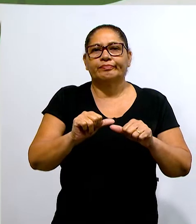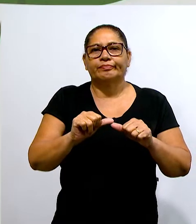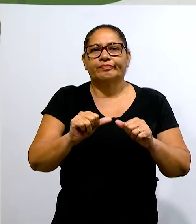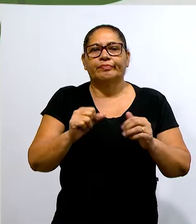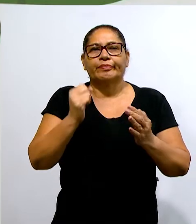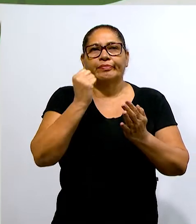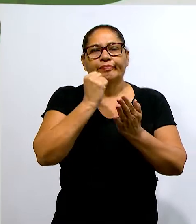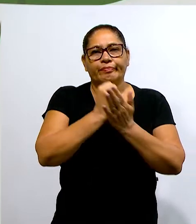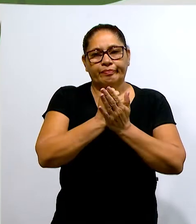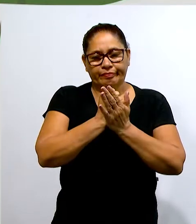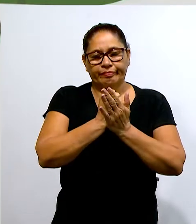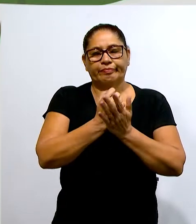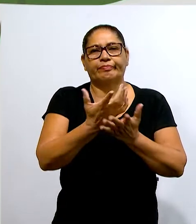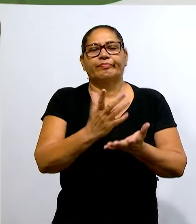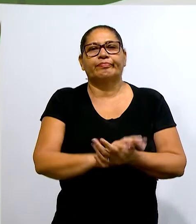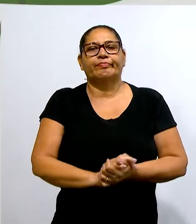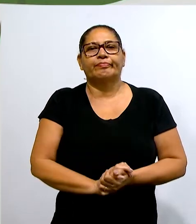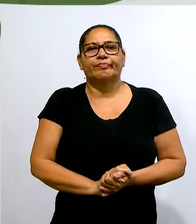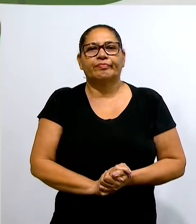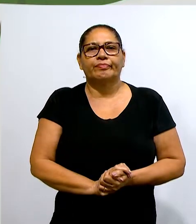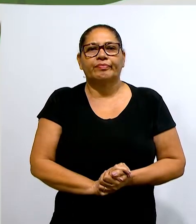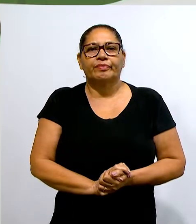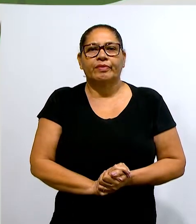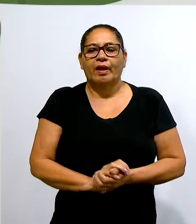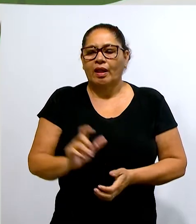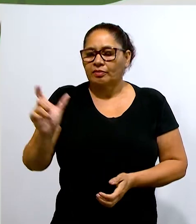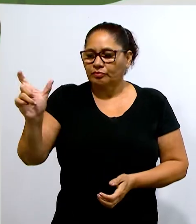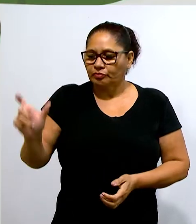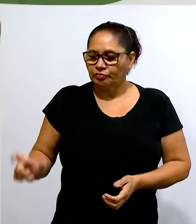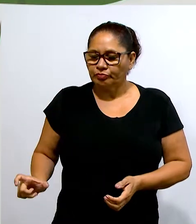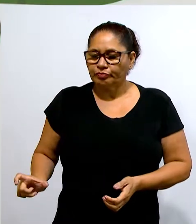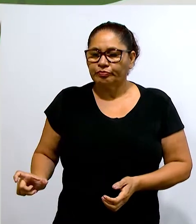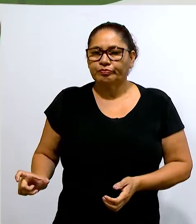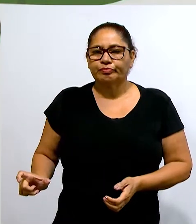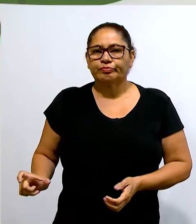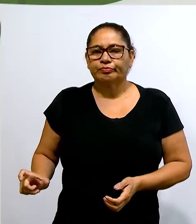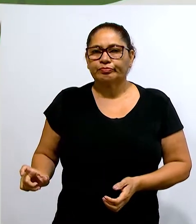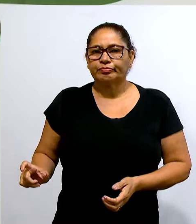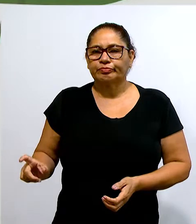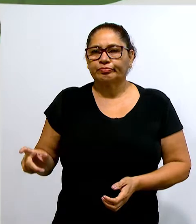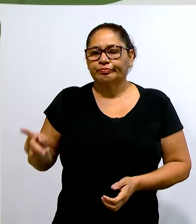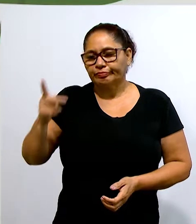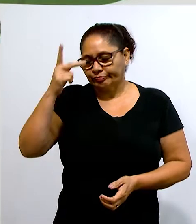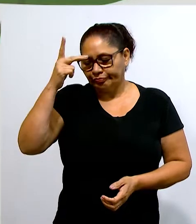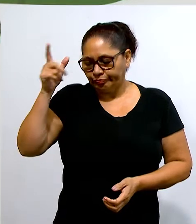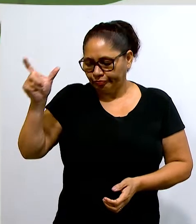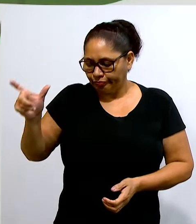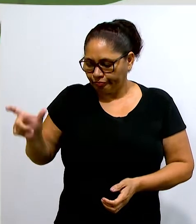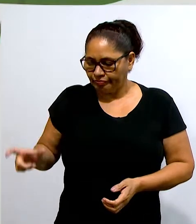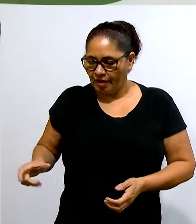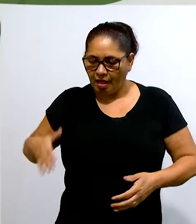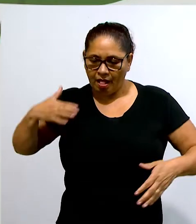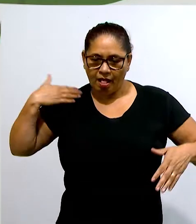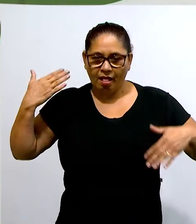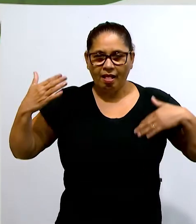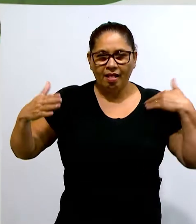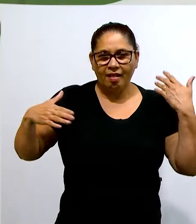EAD. E vou fazer minha audiodescrição. Eu sou uma pessoa